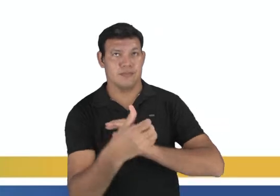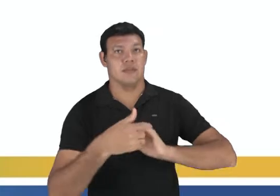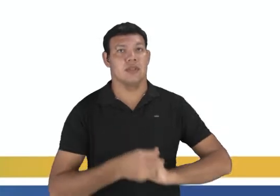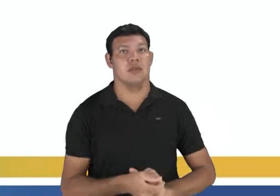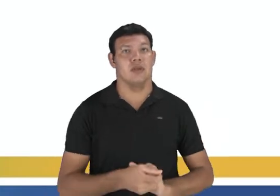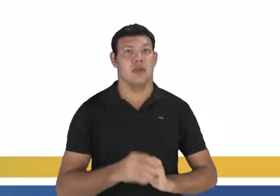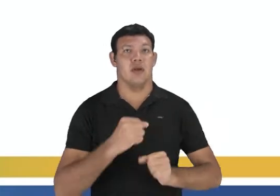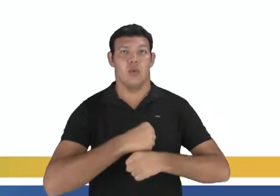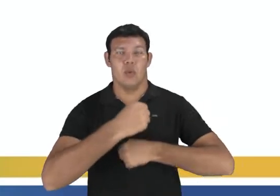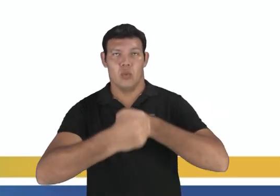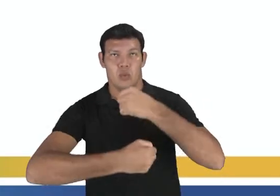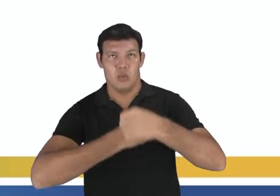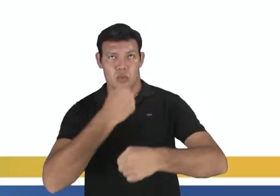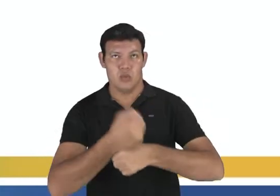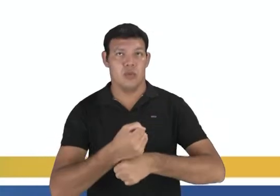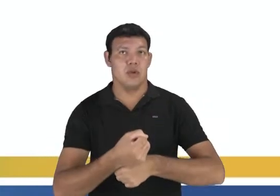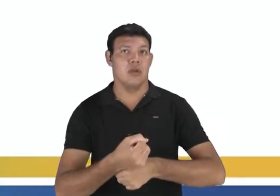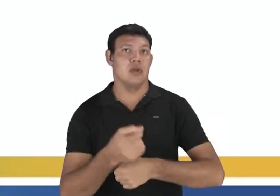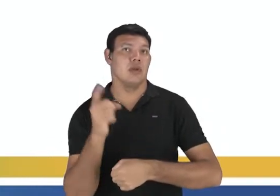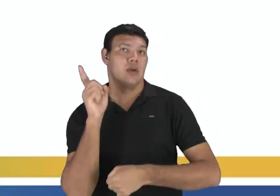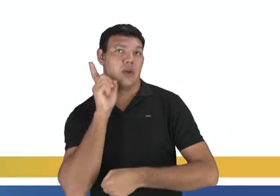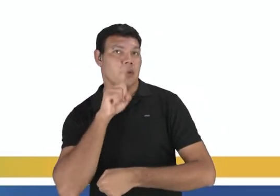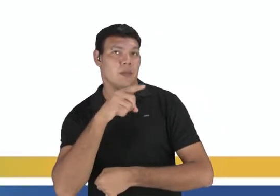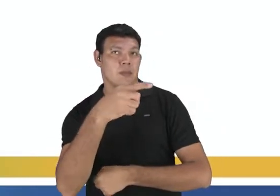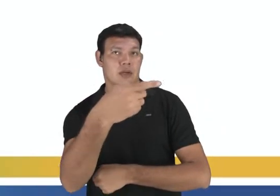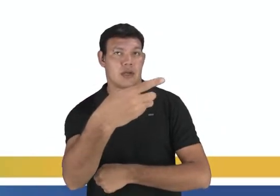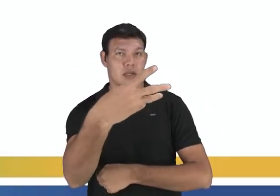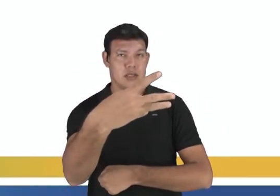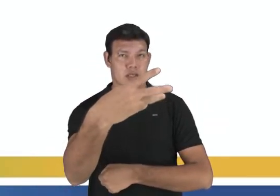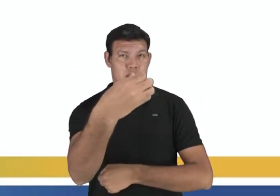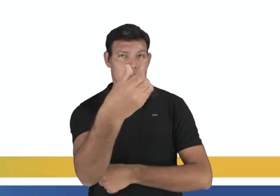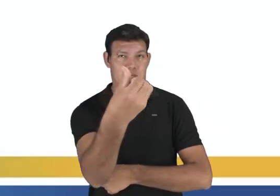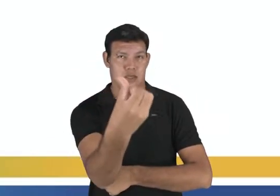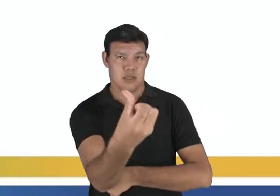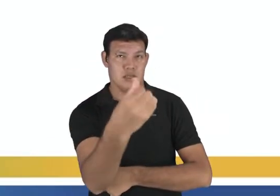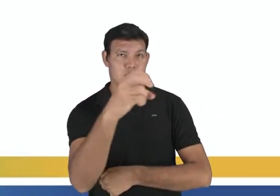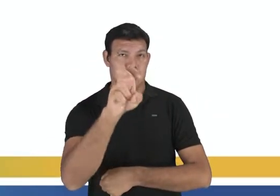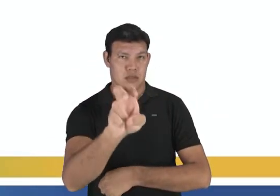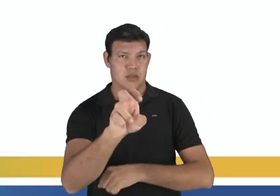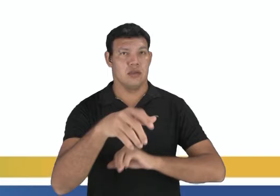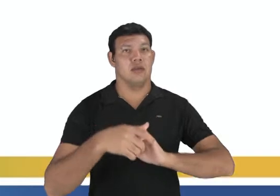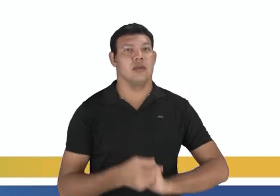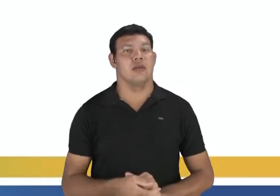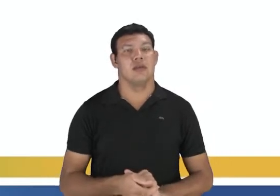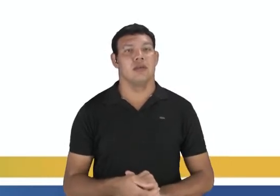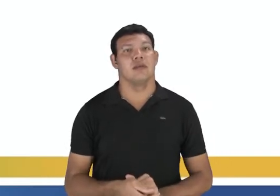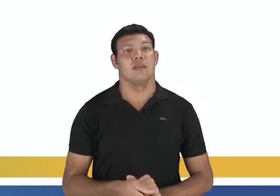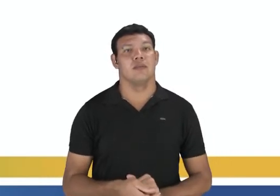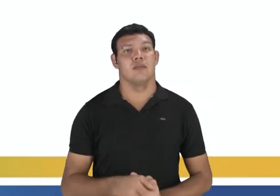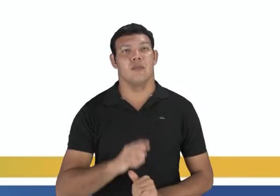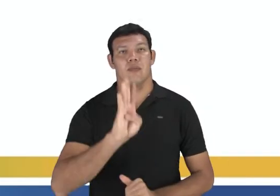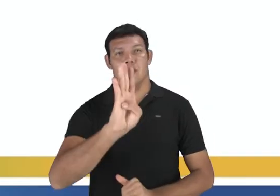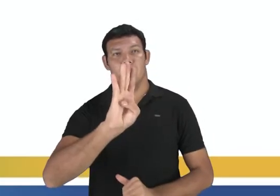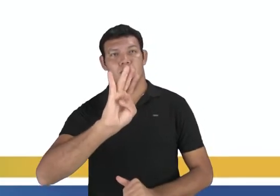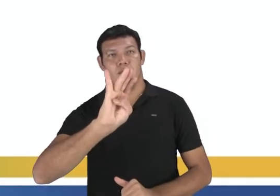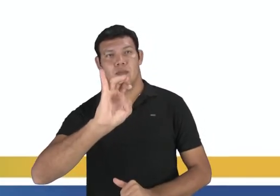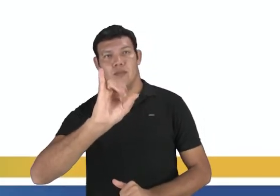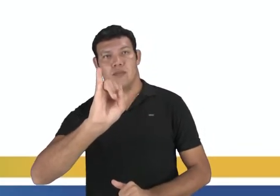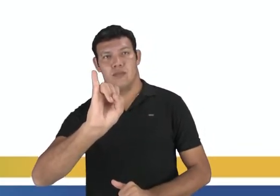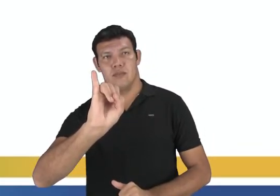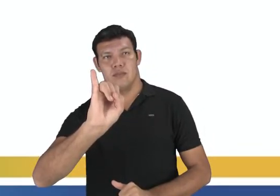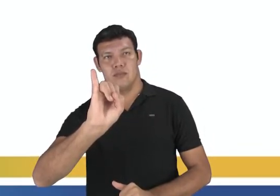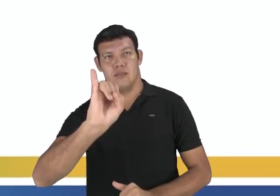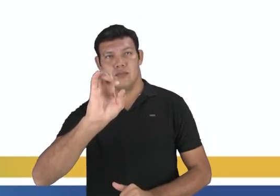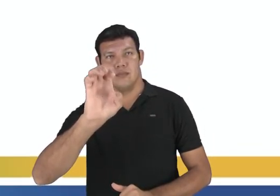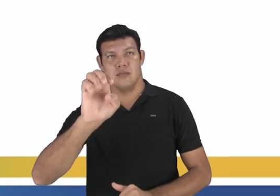a anos. Então, nesse caso, um biênio, nós temos a medida de 2 anos. Uma